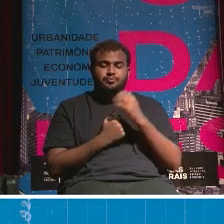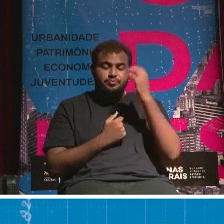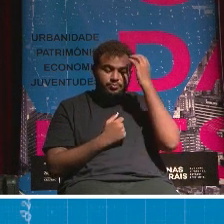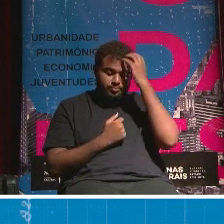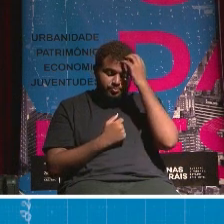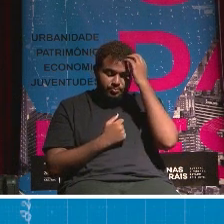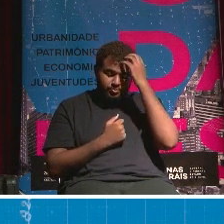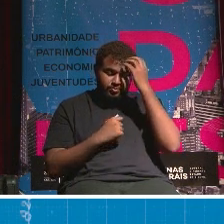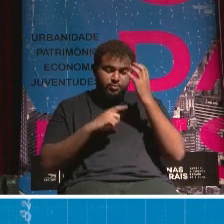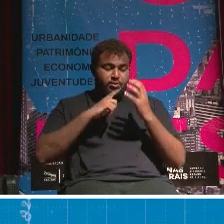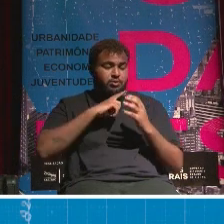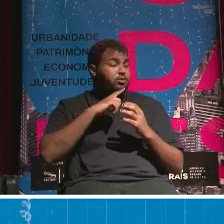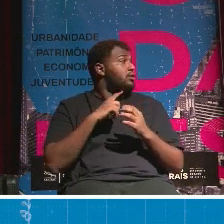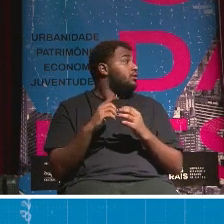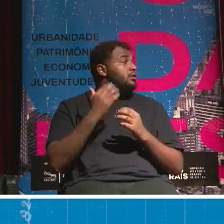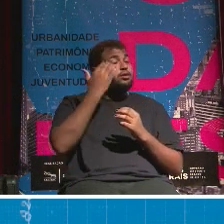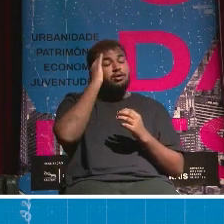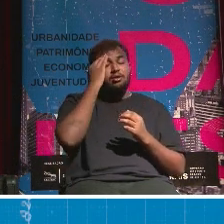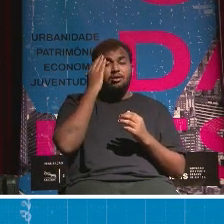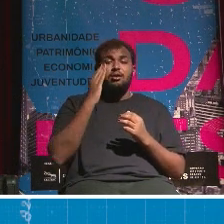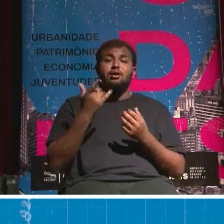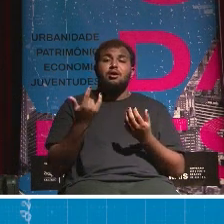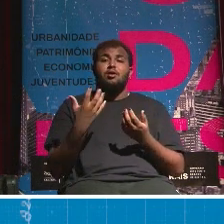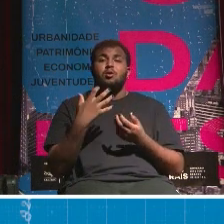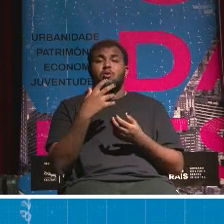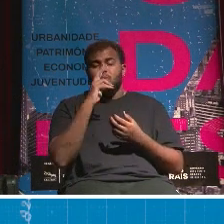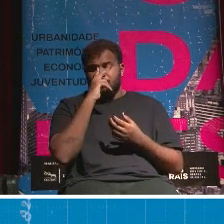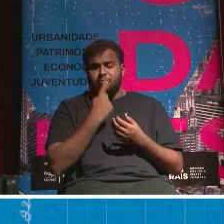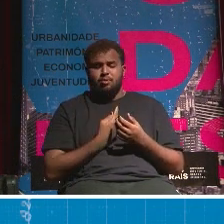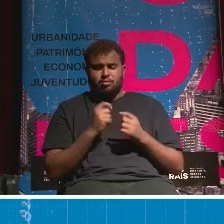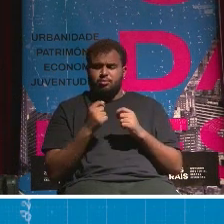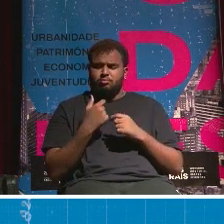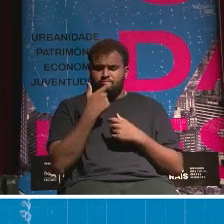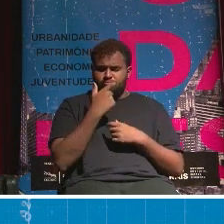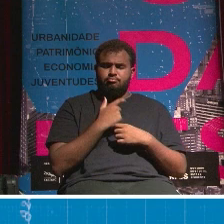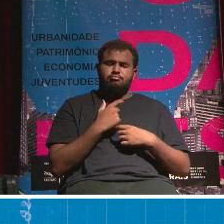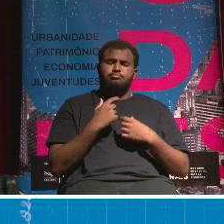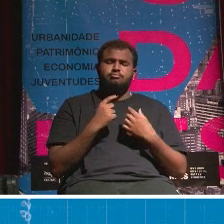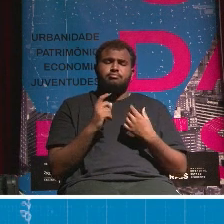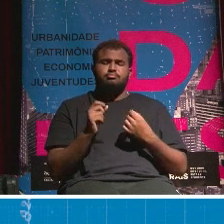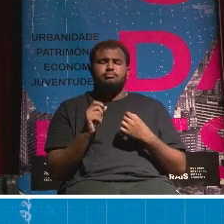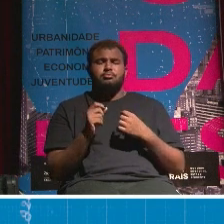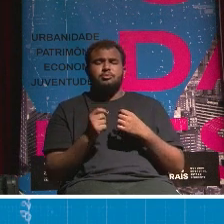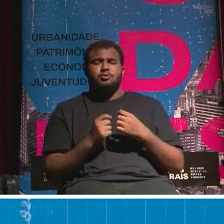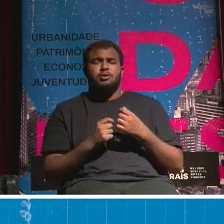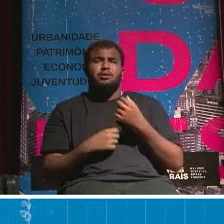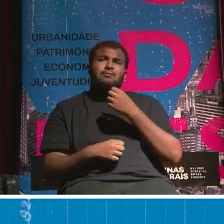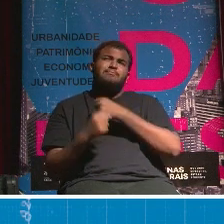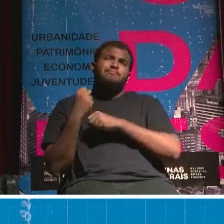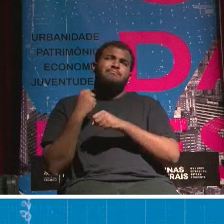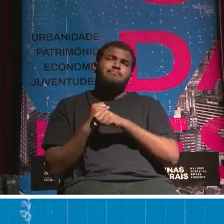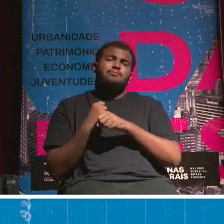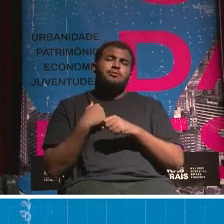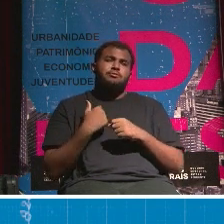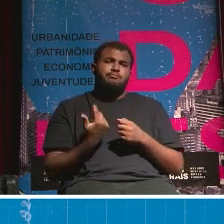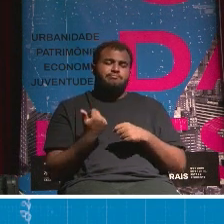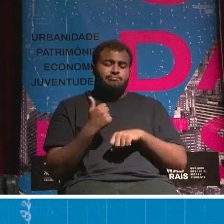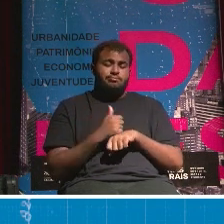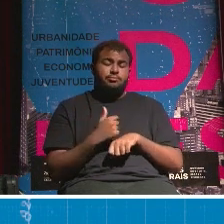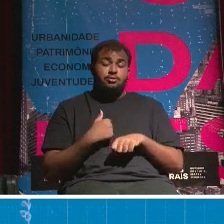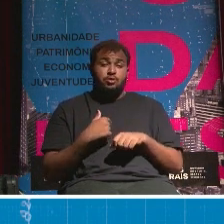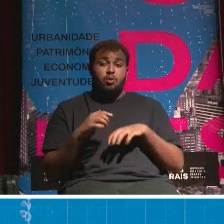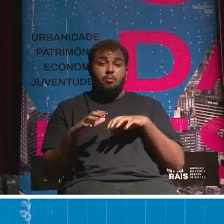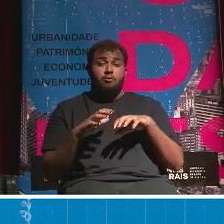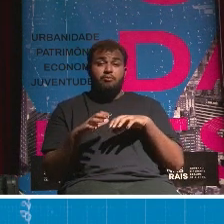3 capitais. O capital humano, quem sou eu? Nesse lugar, nesse território, nessa ancestralidade, me situar. E esse movimento da